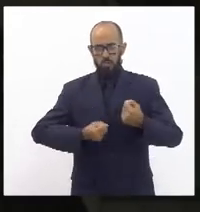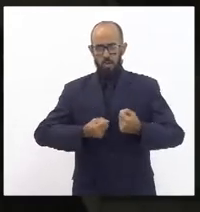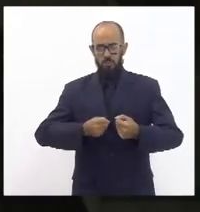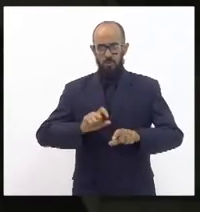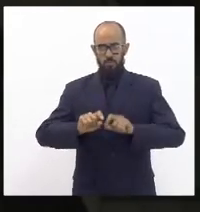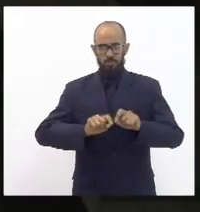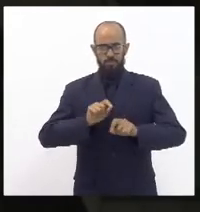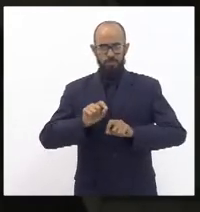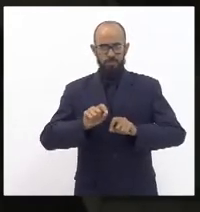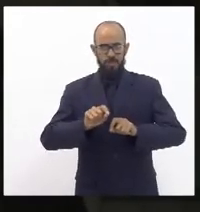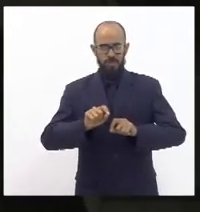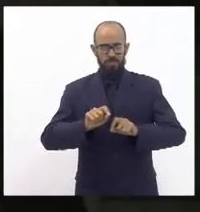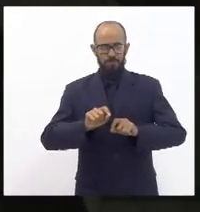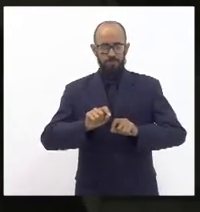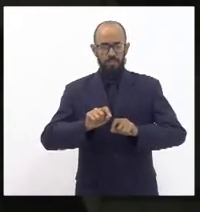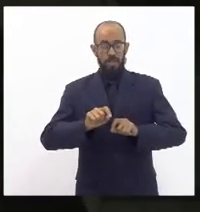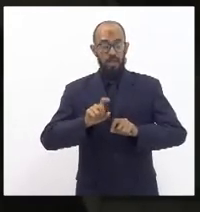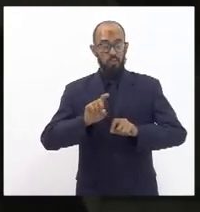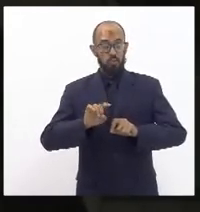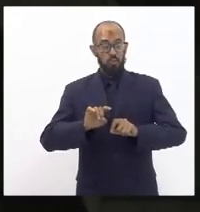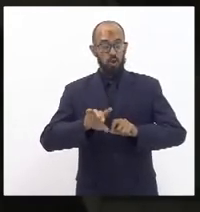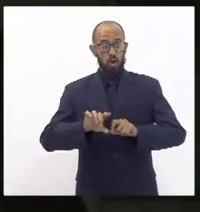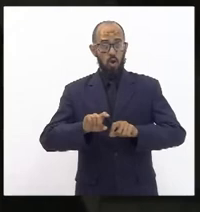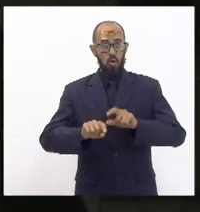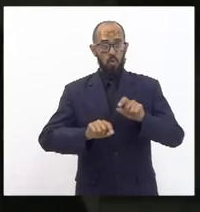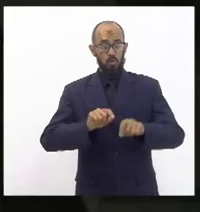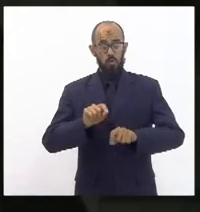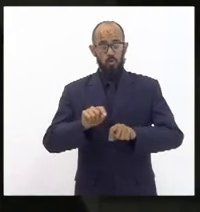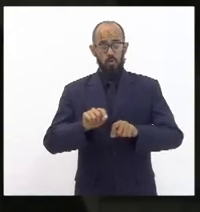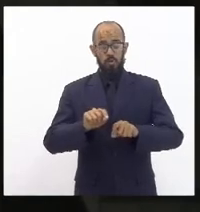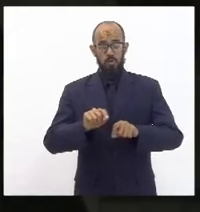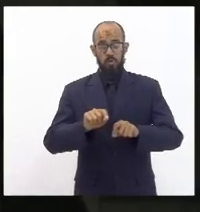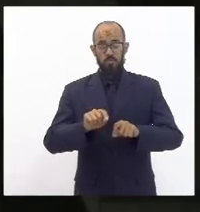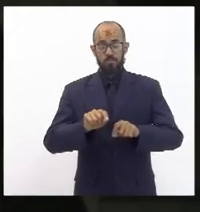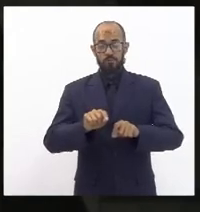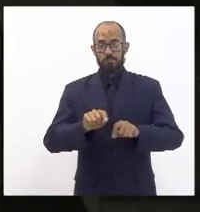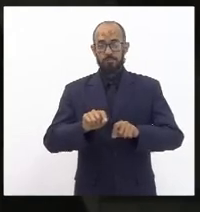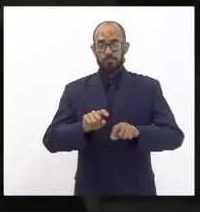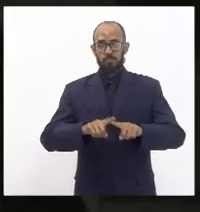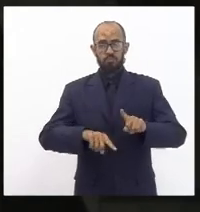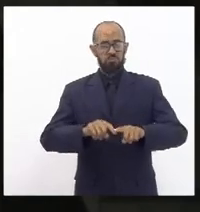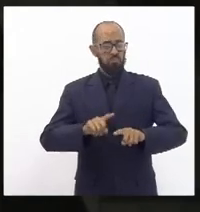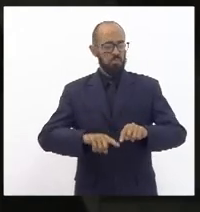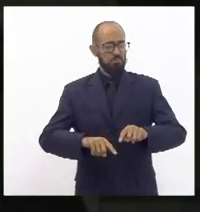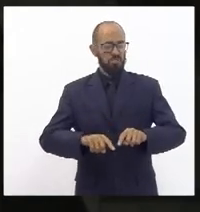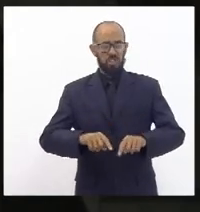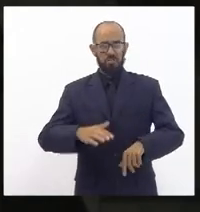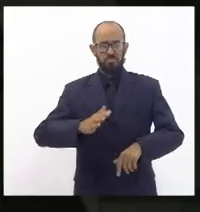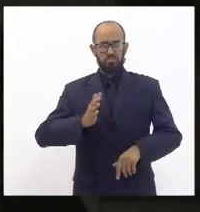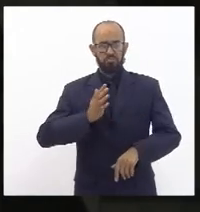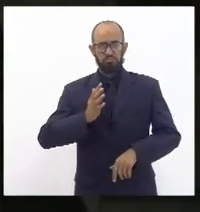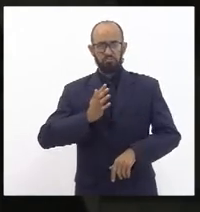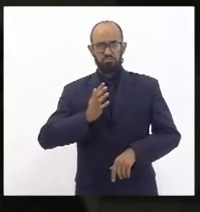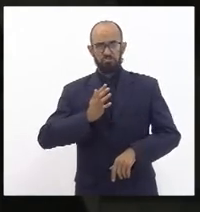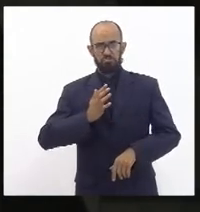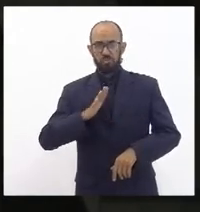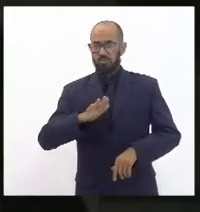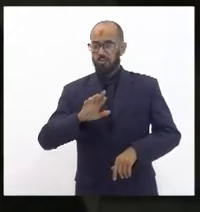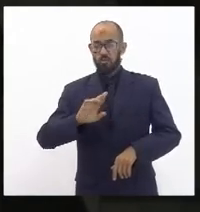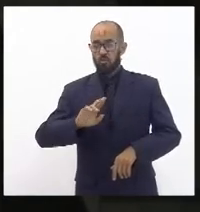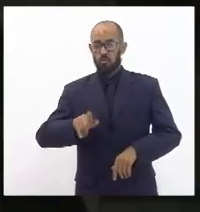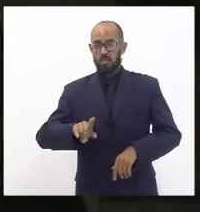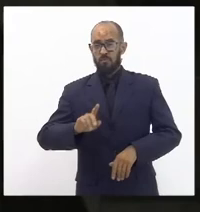é somente é somente um objecto de luxo quando não é